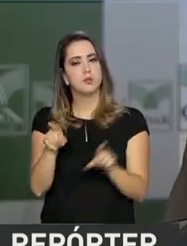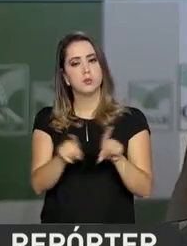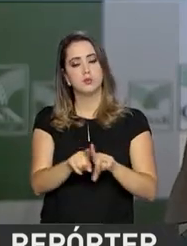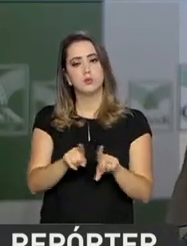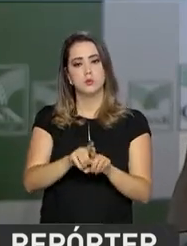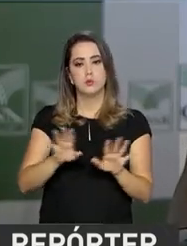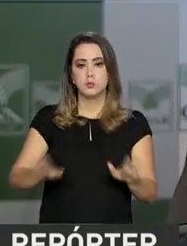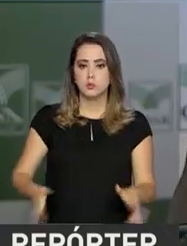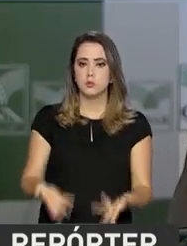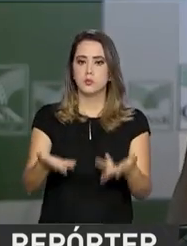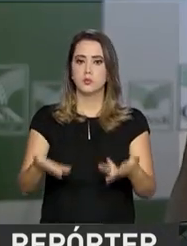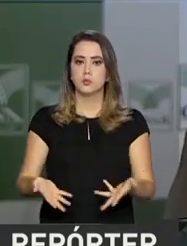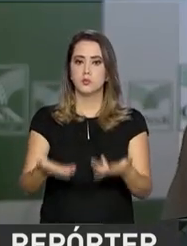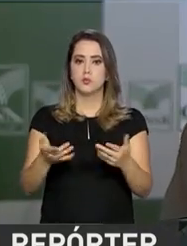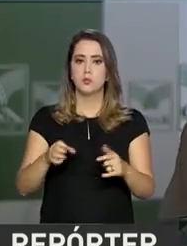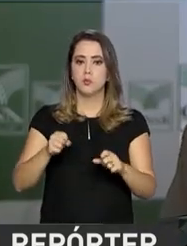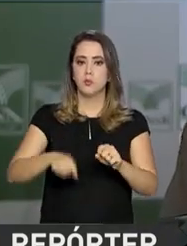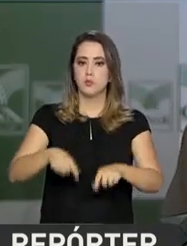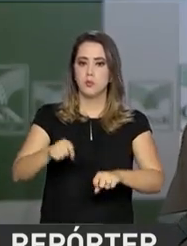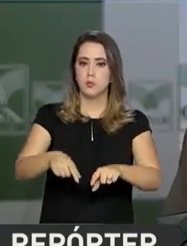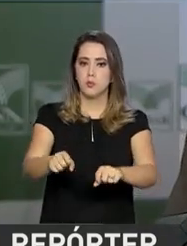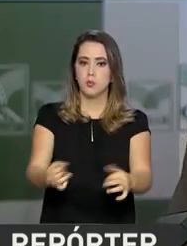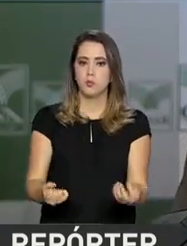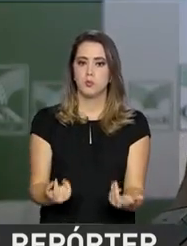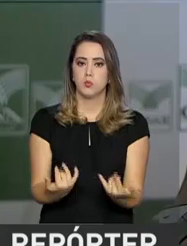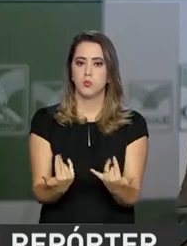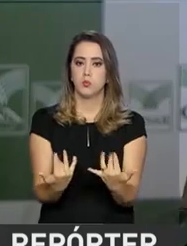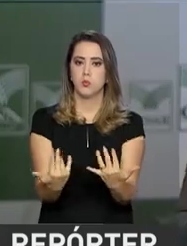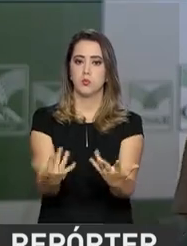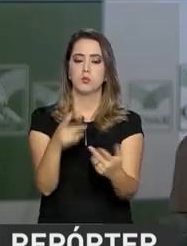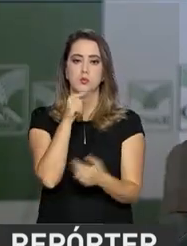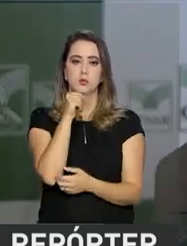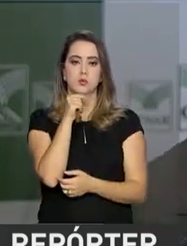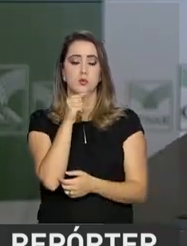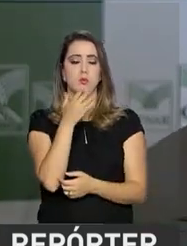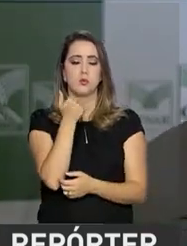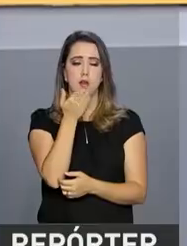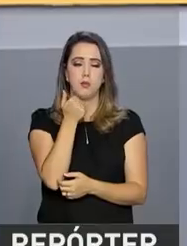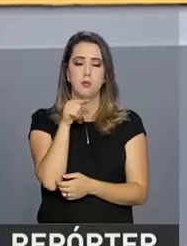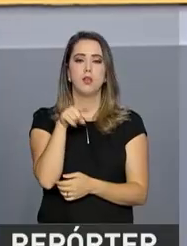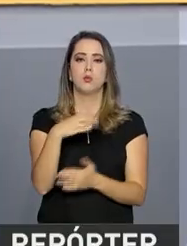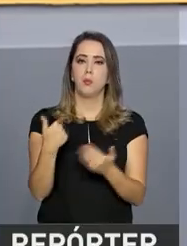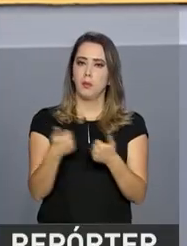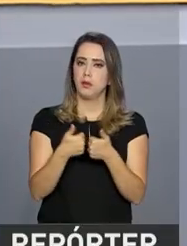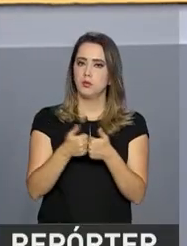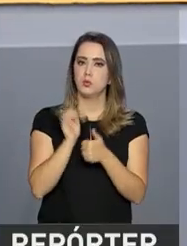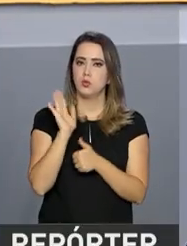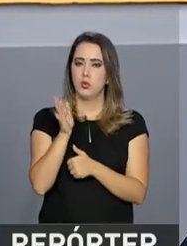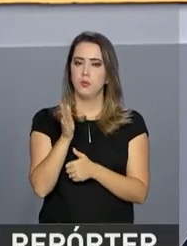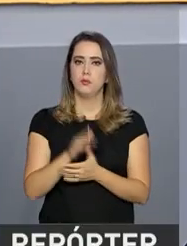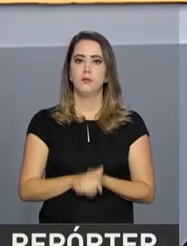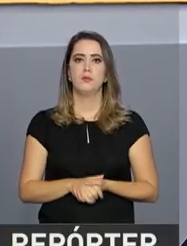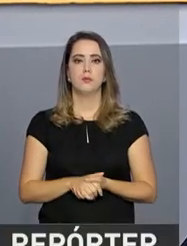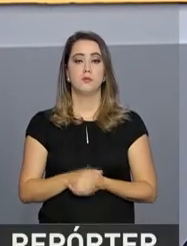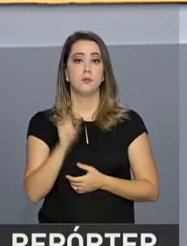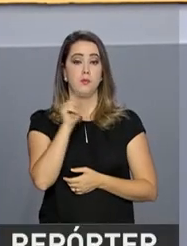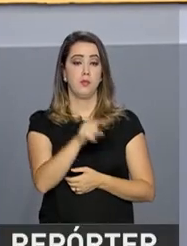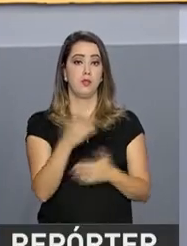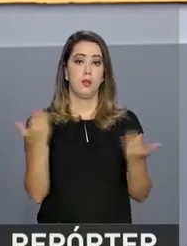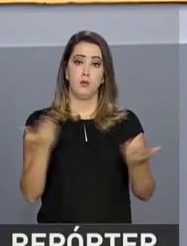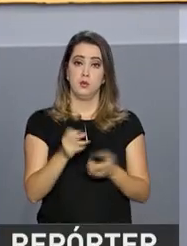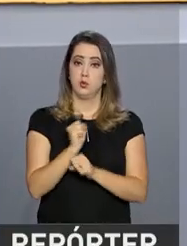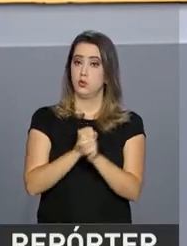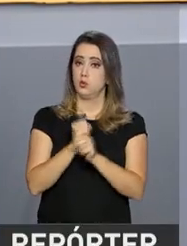produzir alimento que é nossa responsabilidade no mundo bem próximo nesta edição do fórum mundial